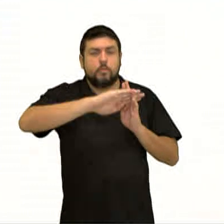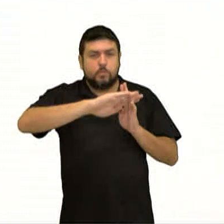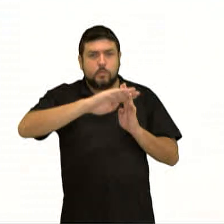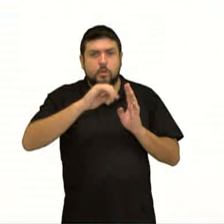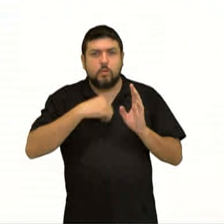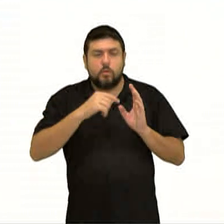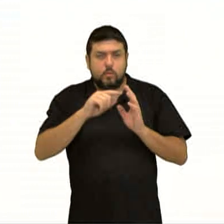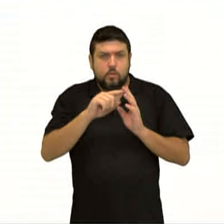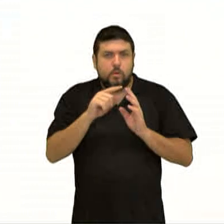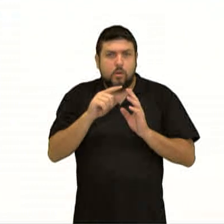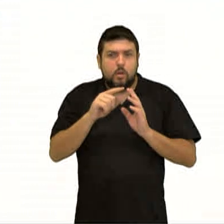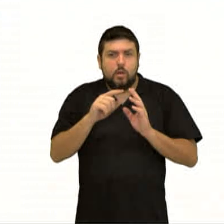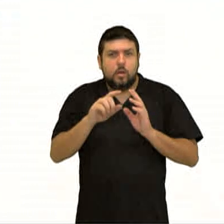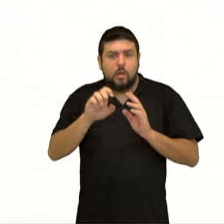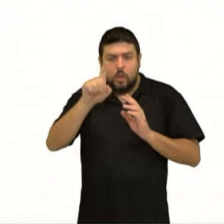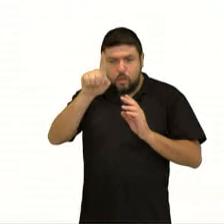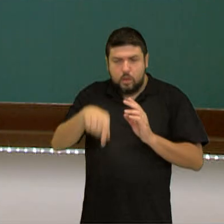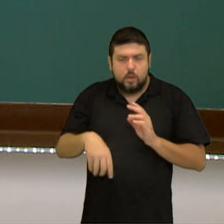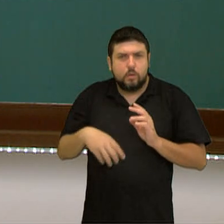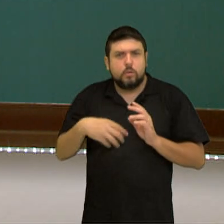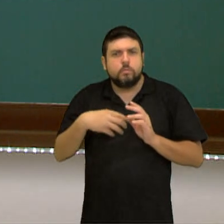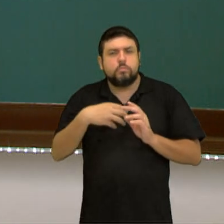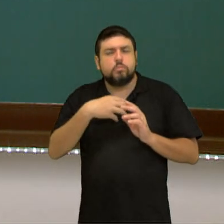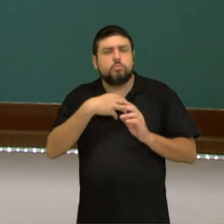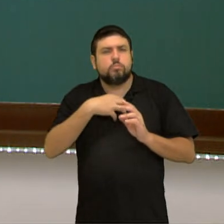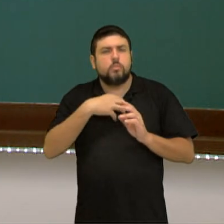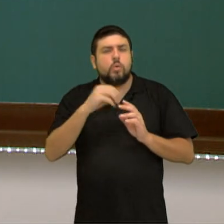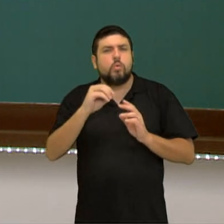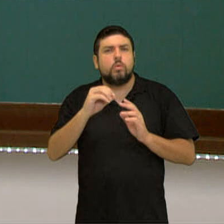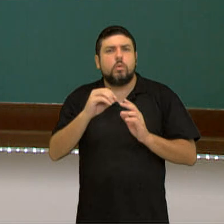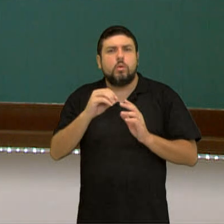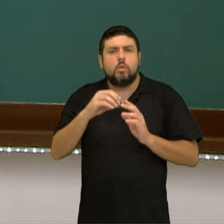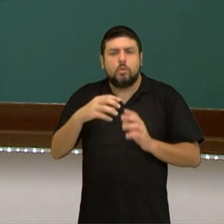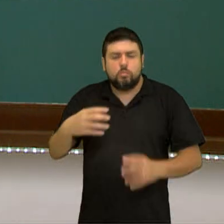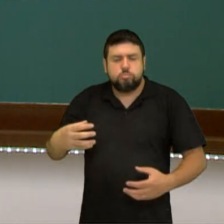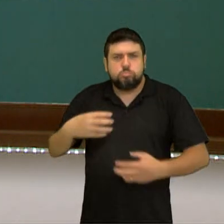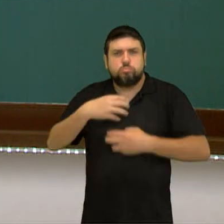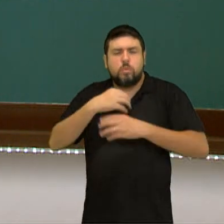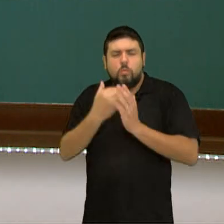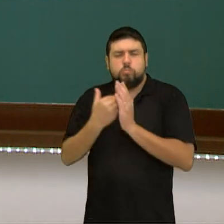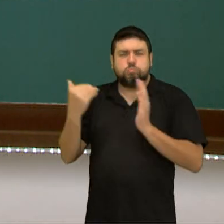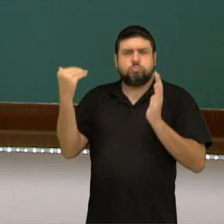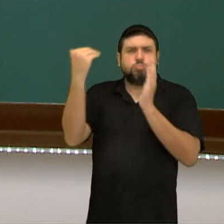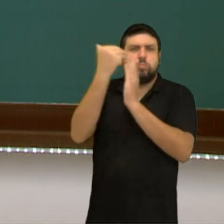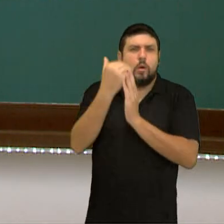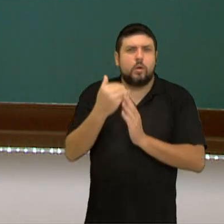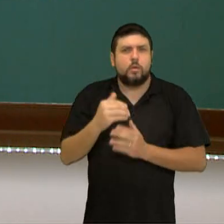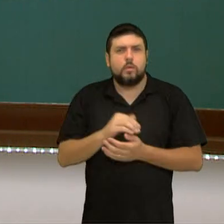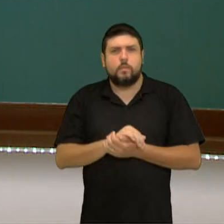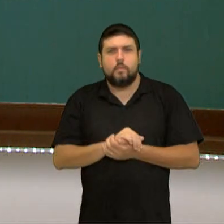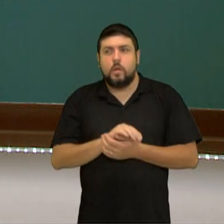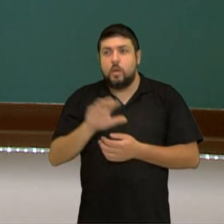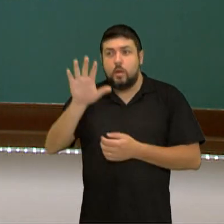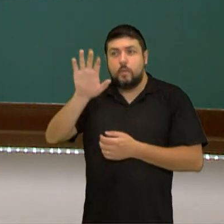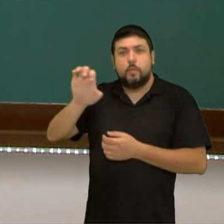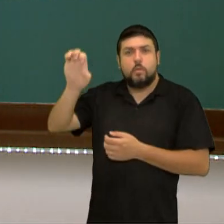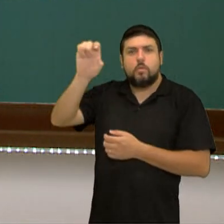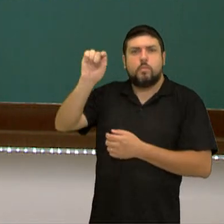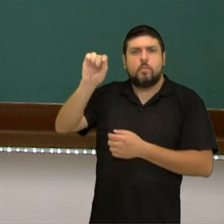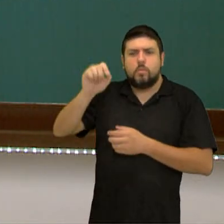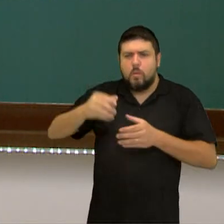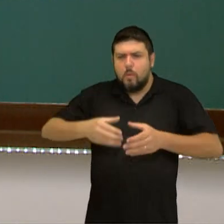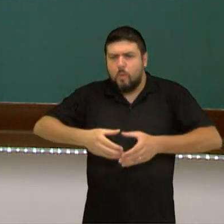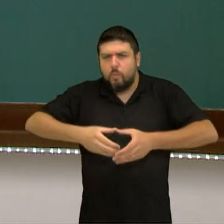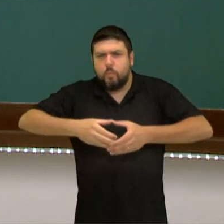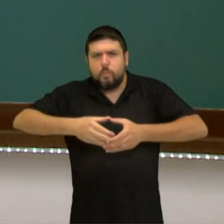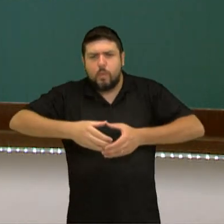característica geral, ela é marcada pelo exagero. Nós temos na Europa, né, o excesso de colunas, não